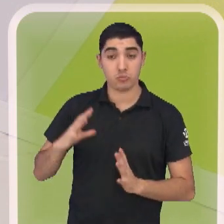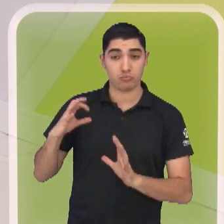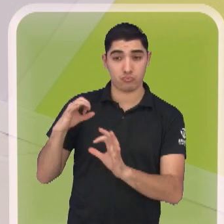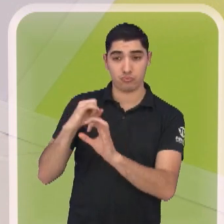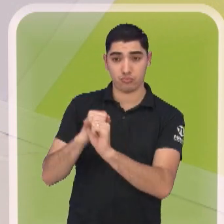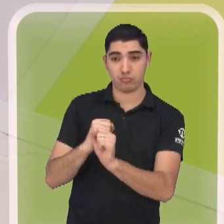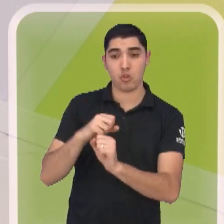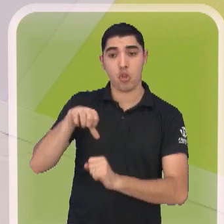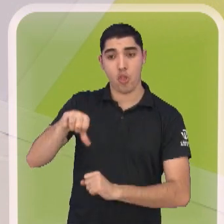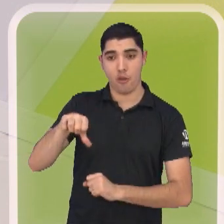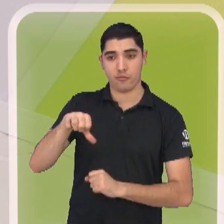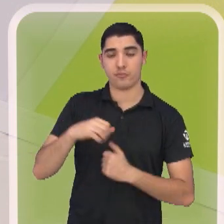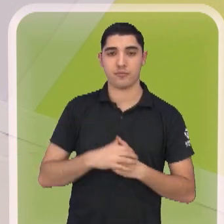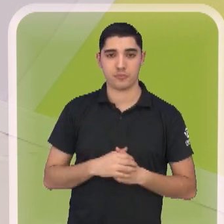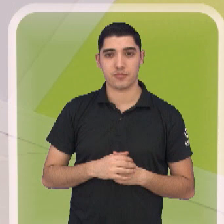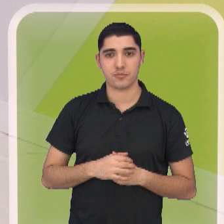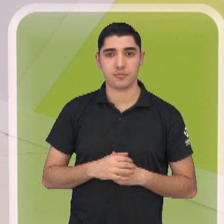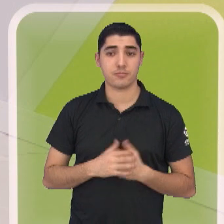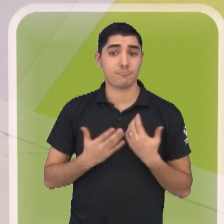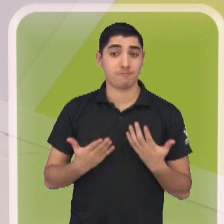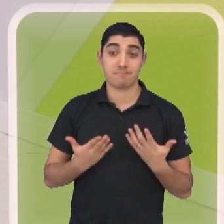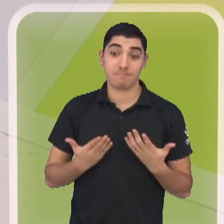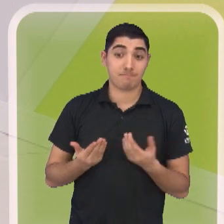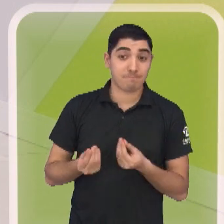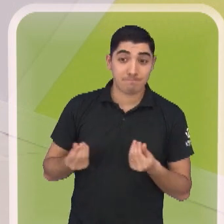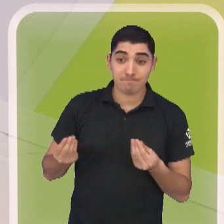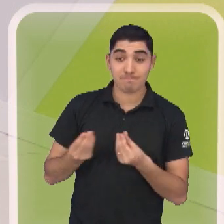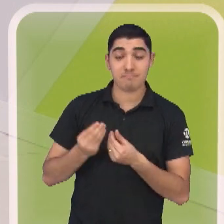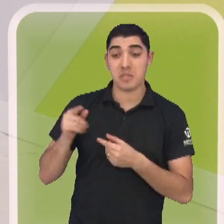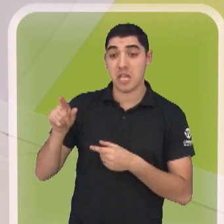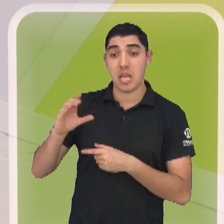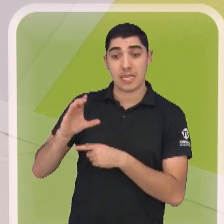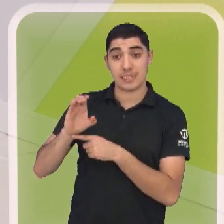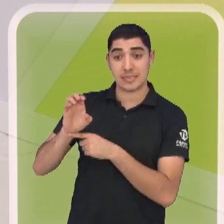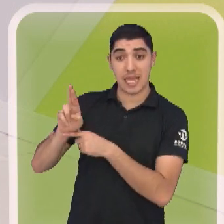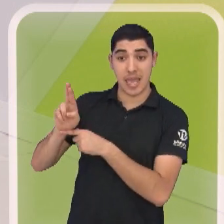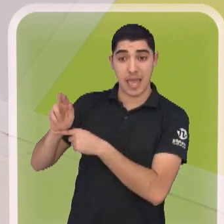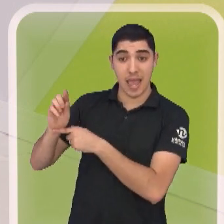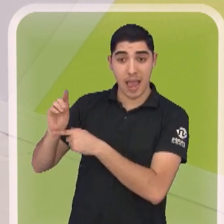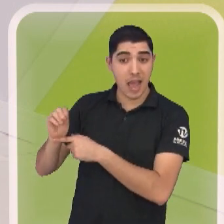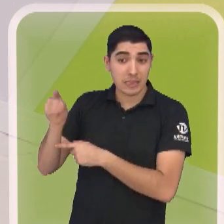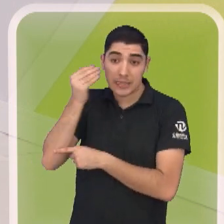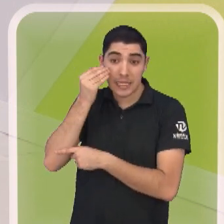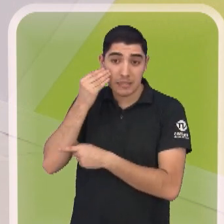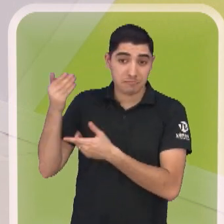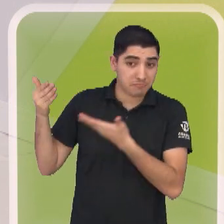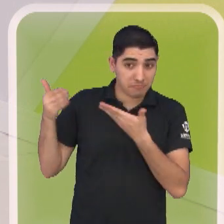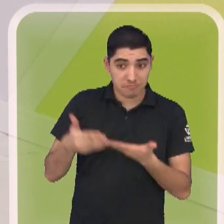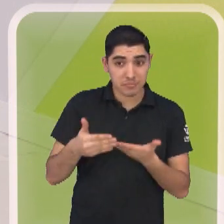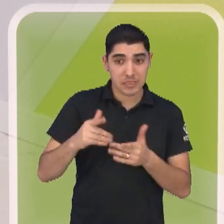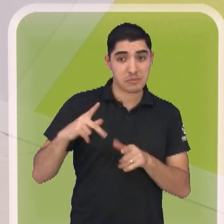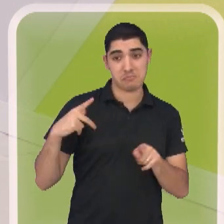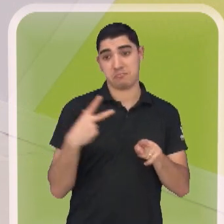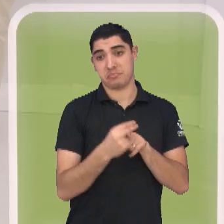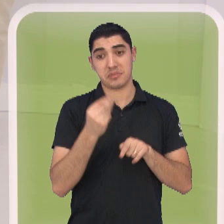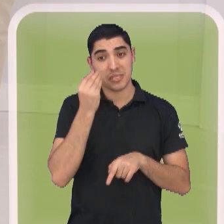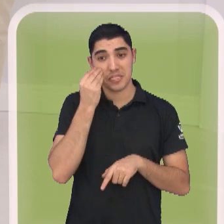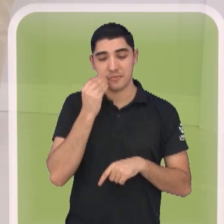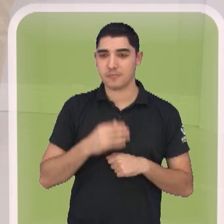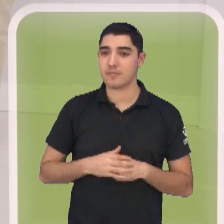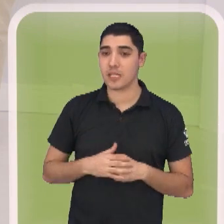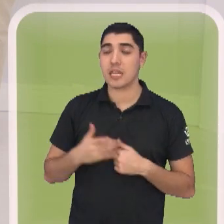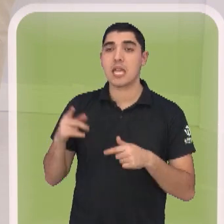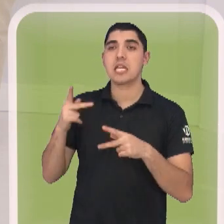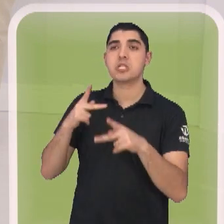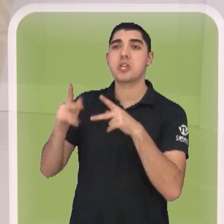total não tem muito o que perder tudo errado vem aqui vai vai que vai né Brunão tem uma coisa que não pode também é assim o sons é